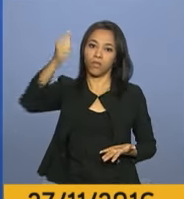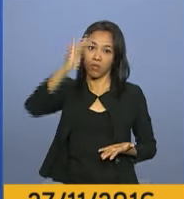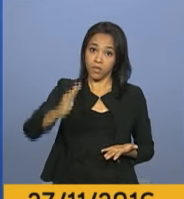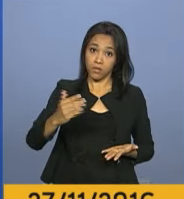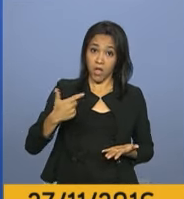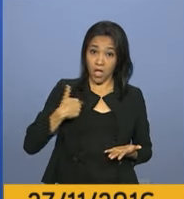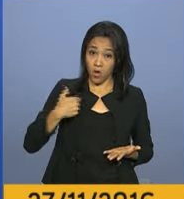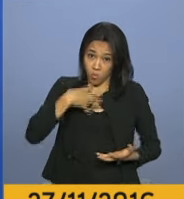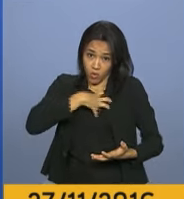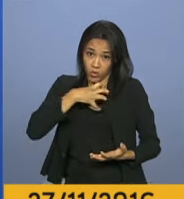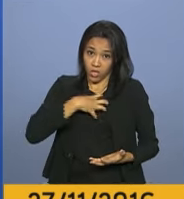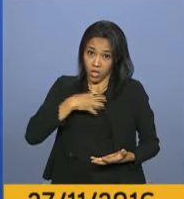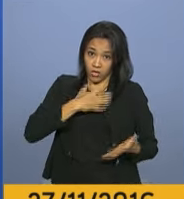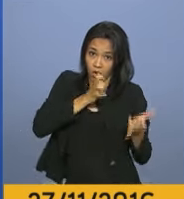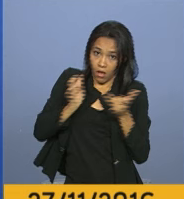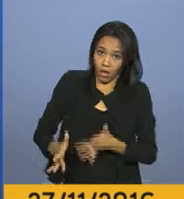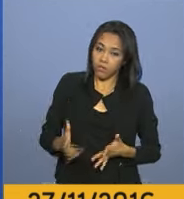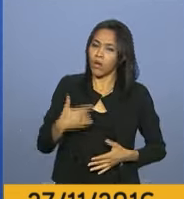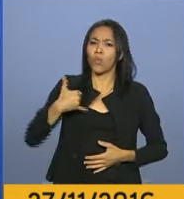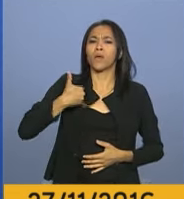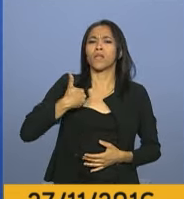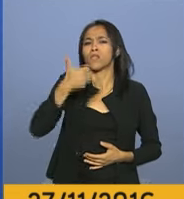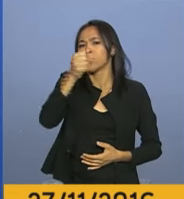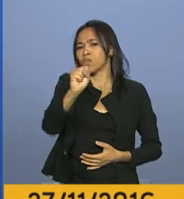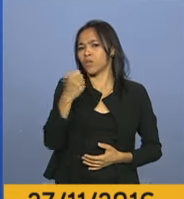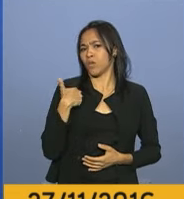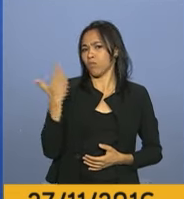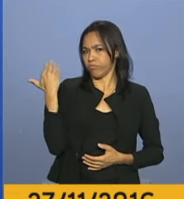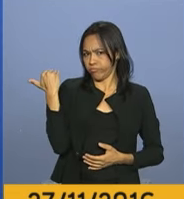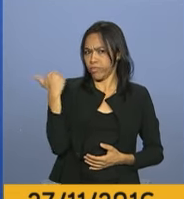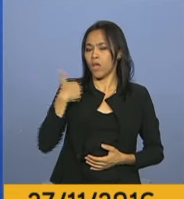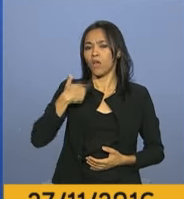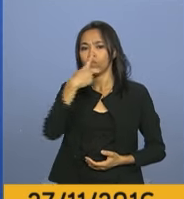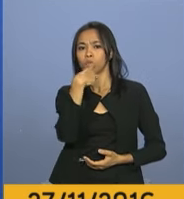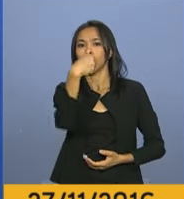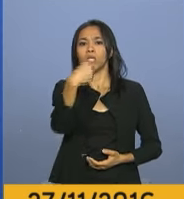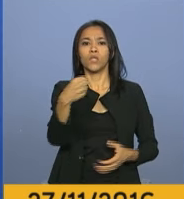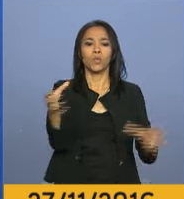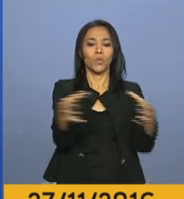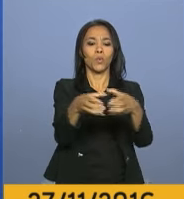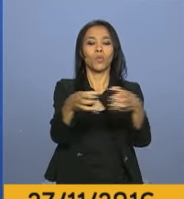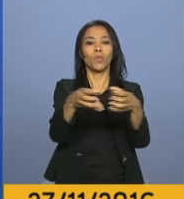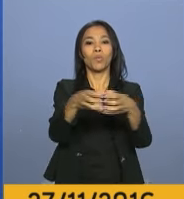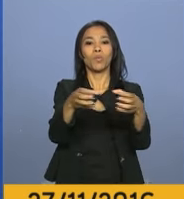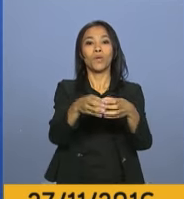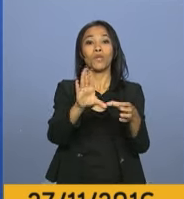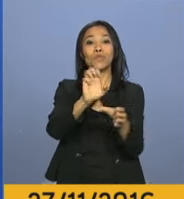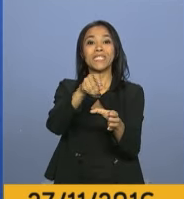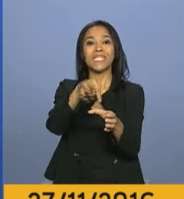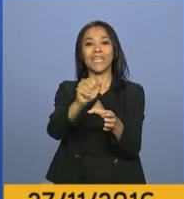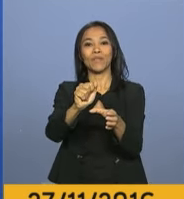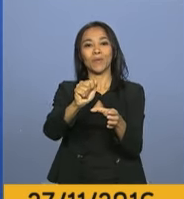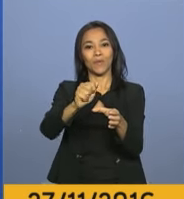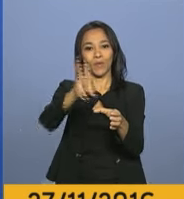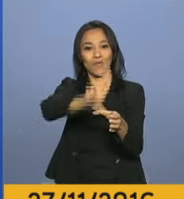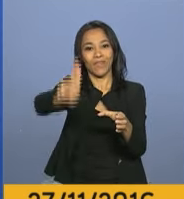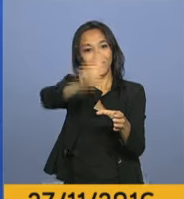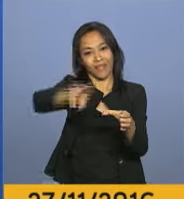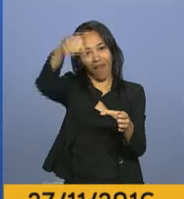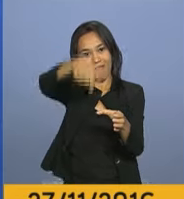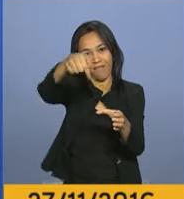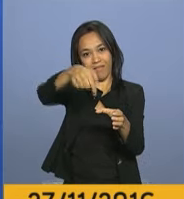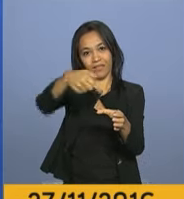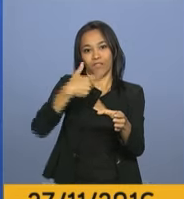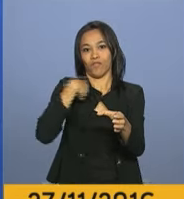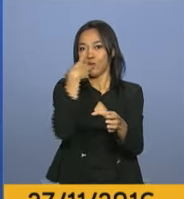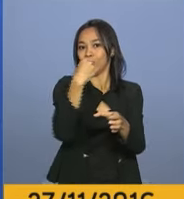vou mudar o meu estilo. Com 18 anos de idade, eu fui eleito membro, diretor do Centro Acadêmico 11 de agosto. E,